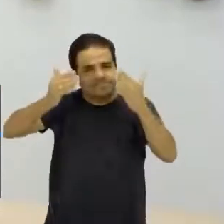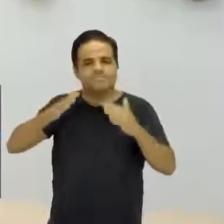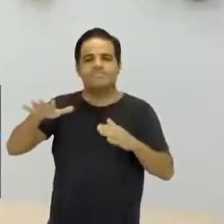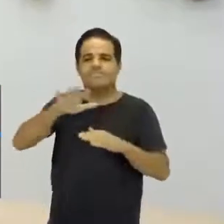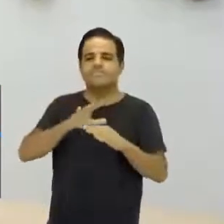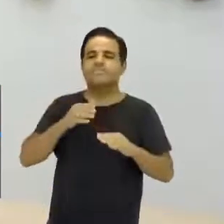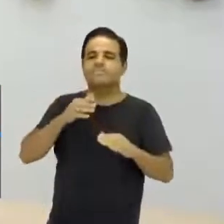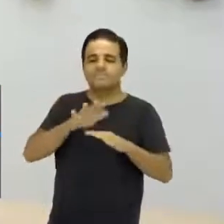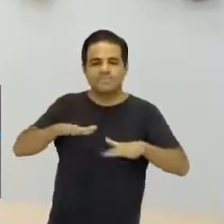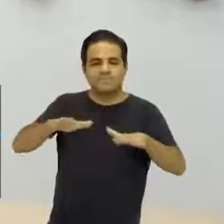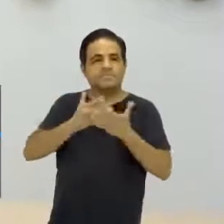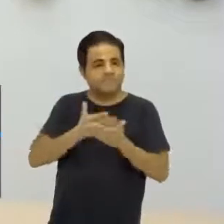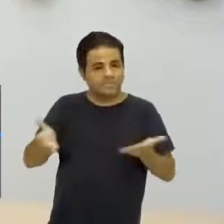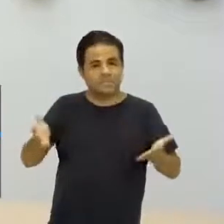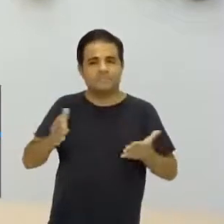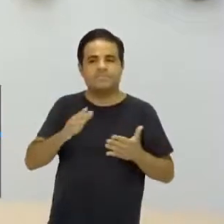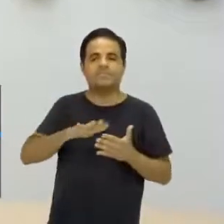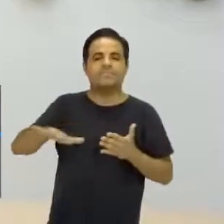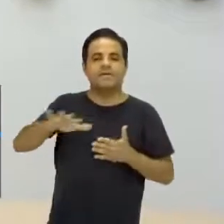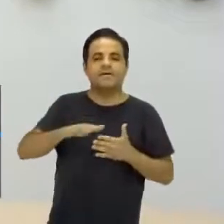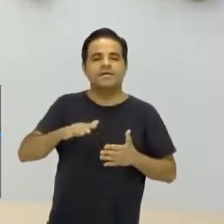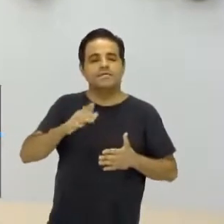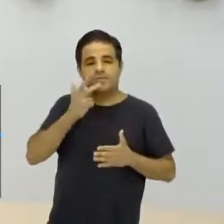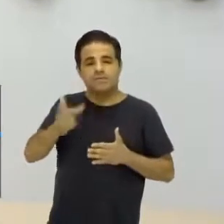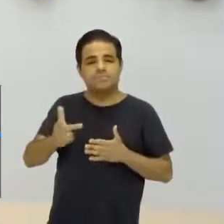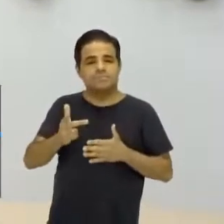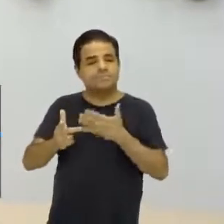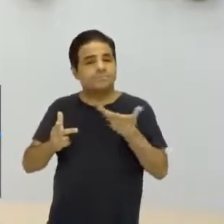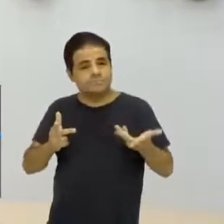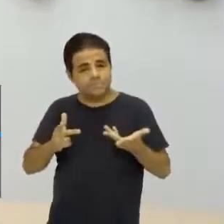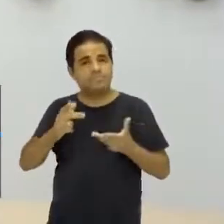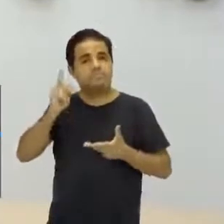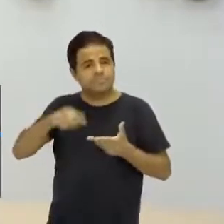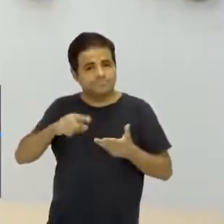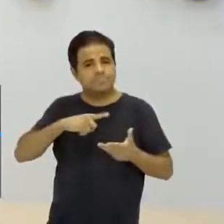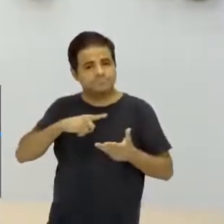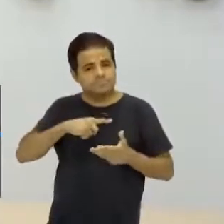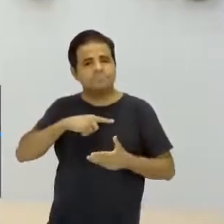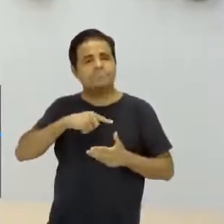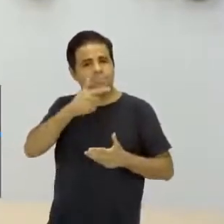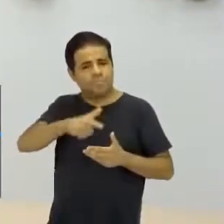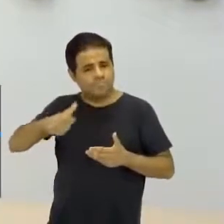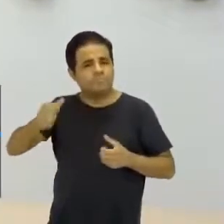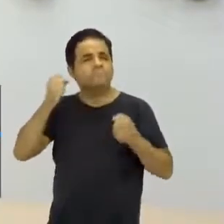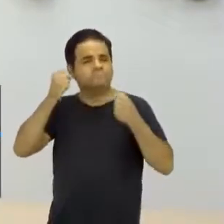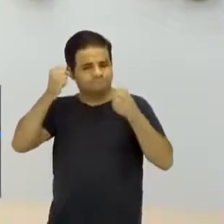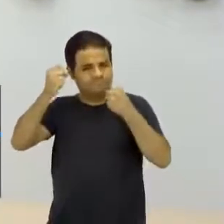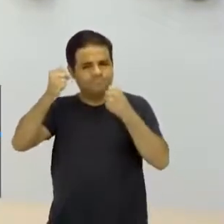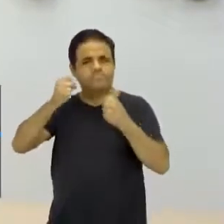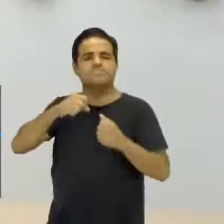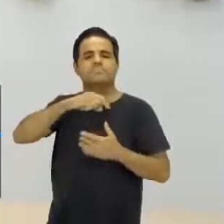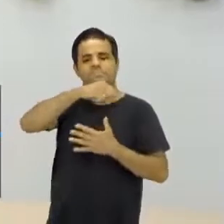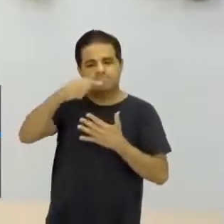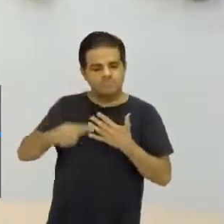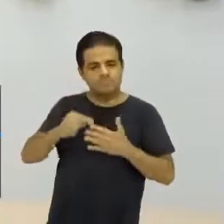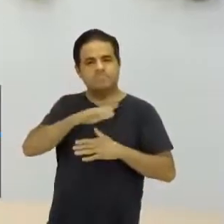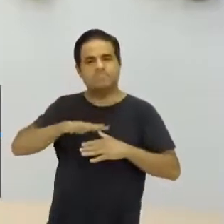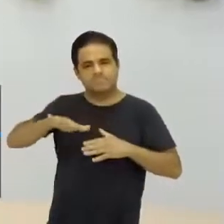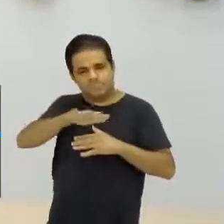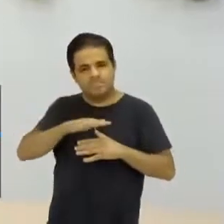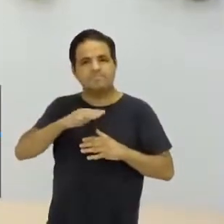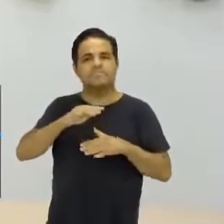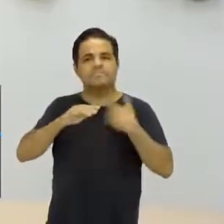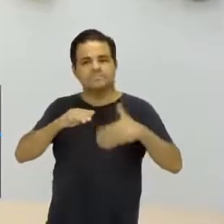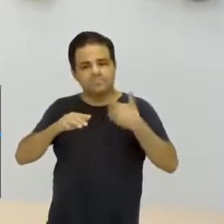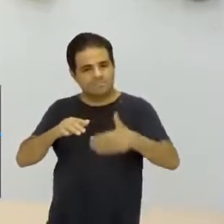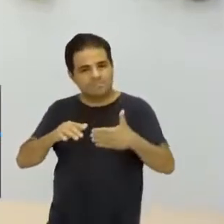pelo presidente, fica com muito mais importância, muito mais poder em relação aos outros poderes. Isto é o estado de sítio. Fora que tem